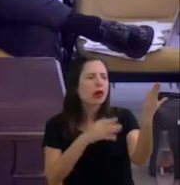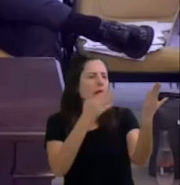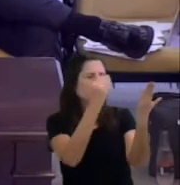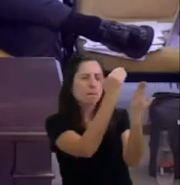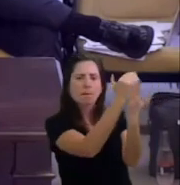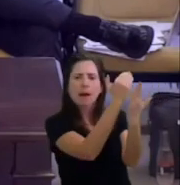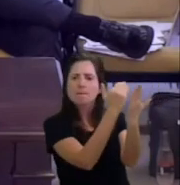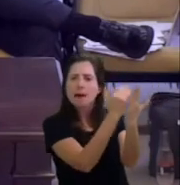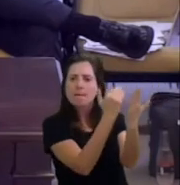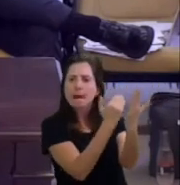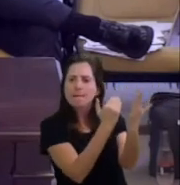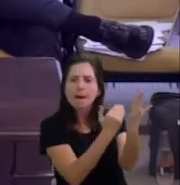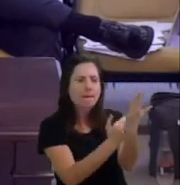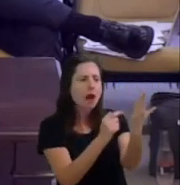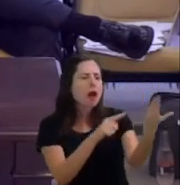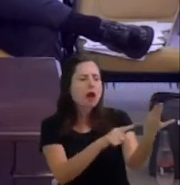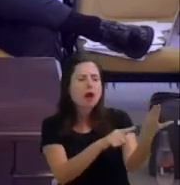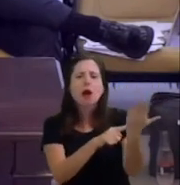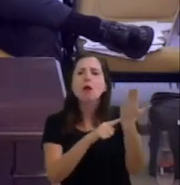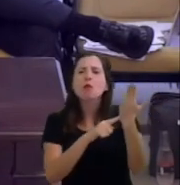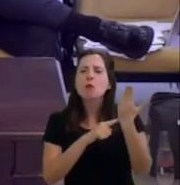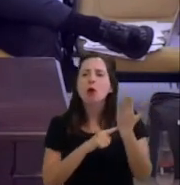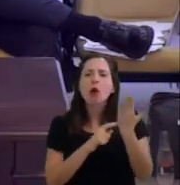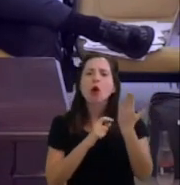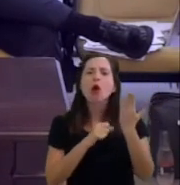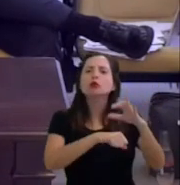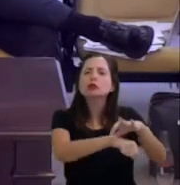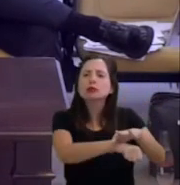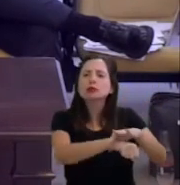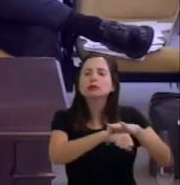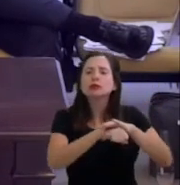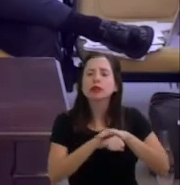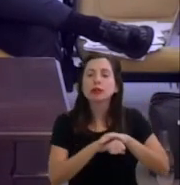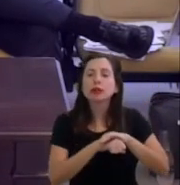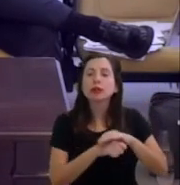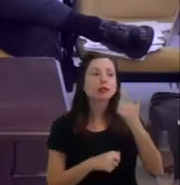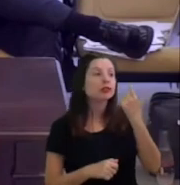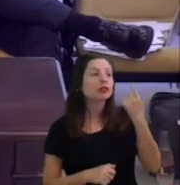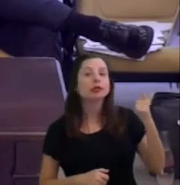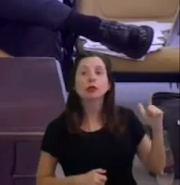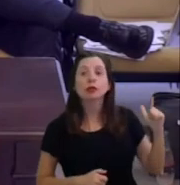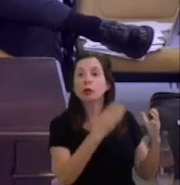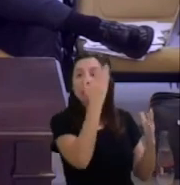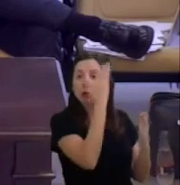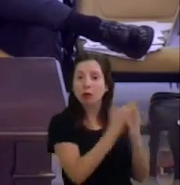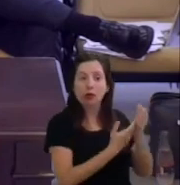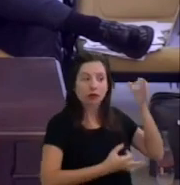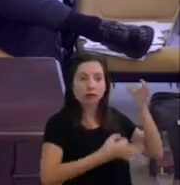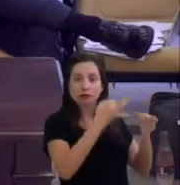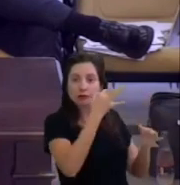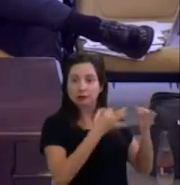nos trazem eles com segurança da jurisprudência consolidada.